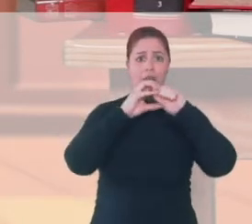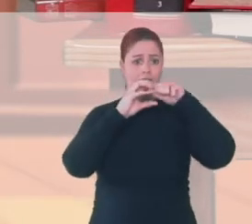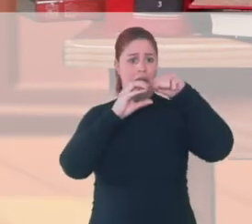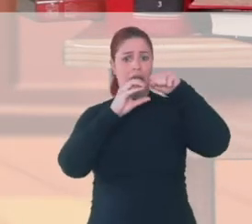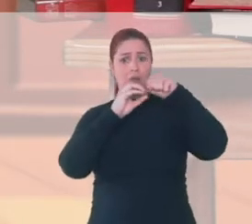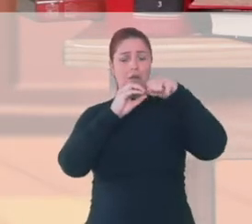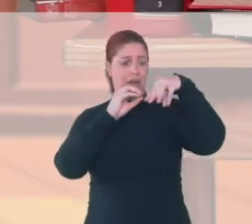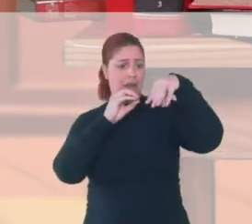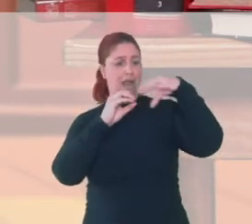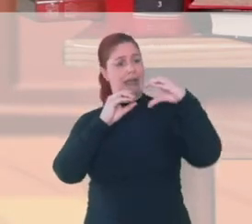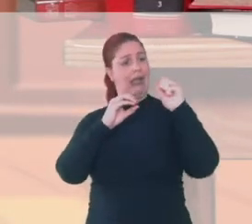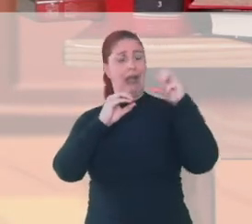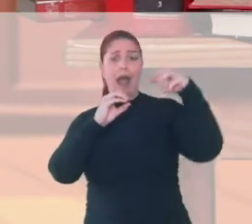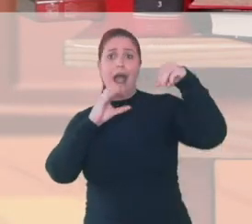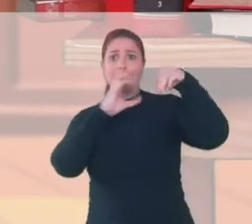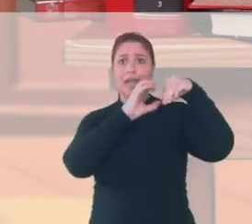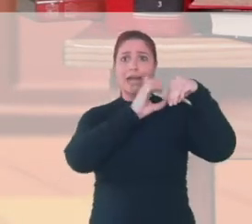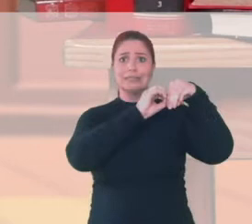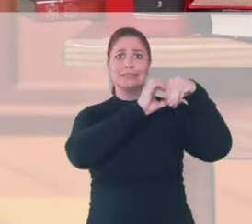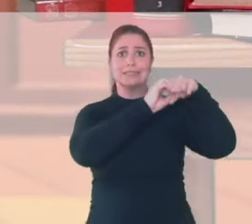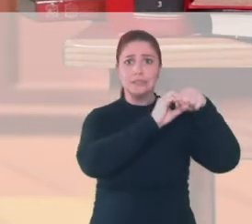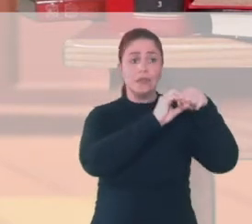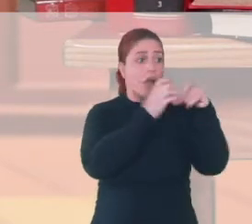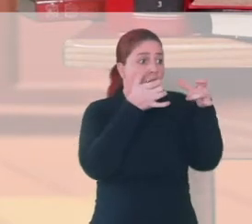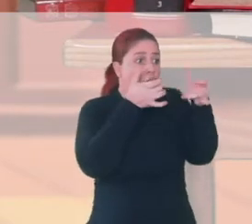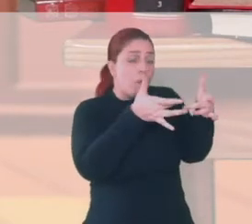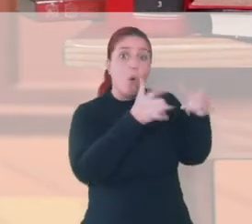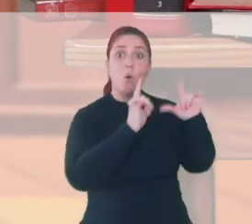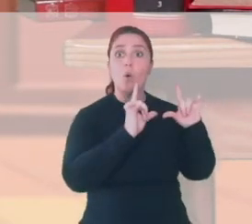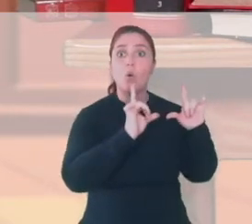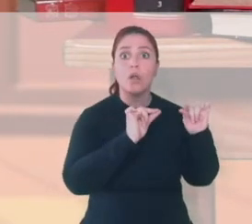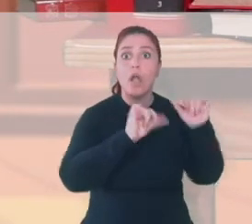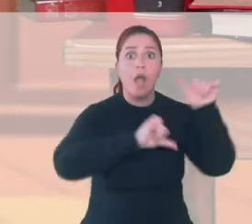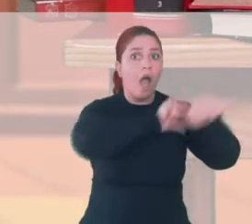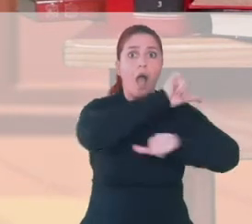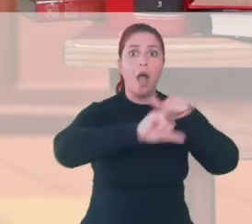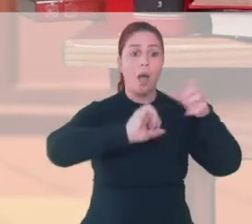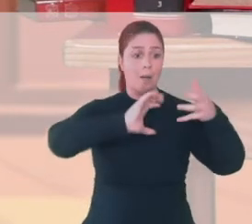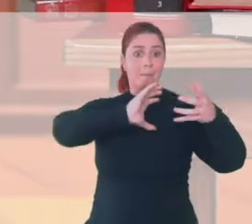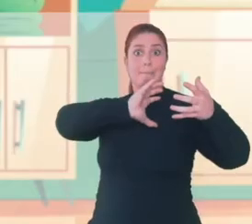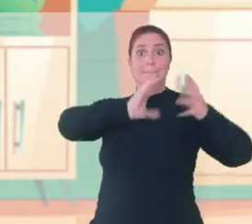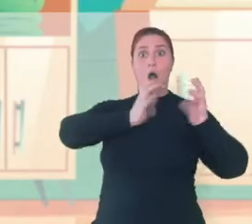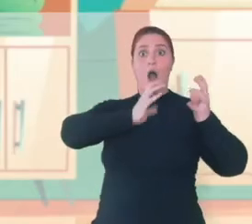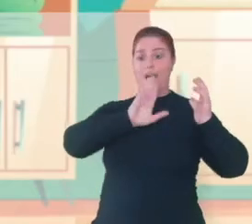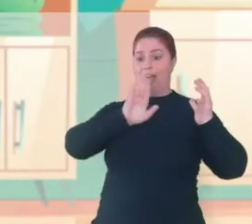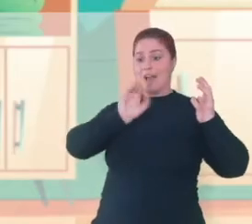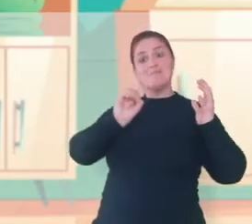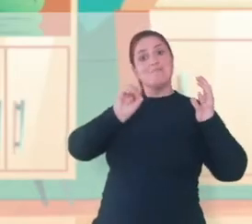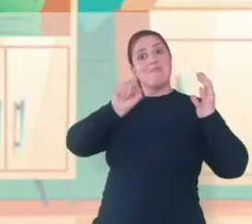R. E foi assim que a carambola virou uma bola.